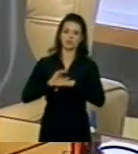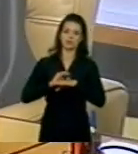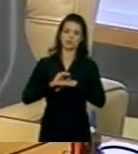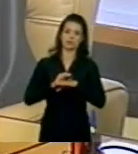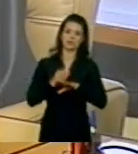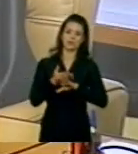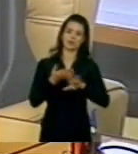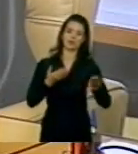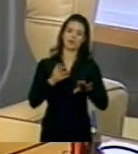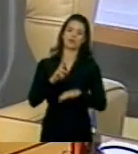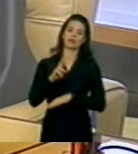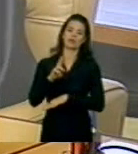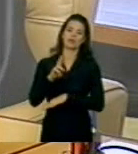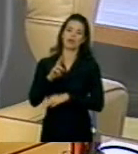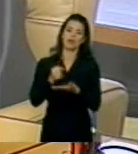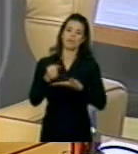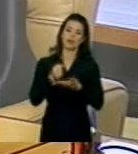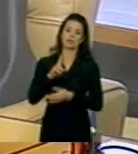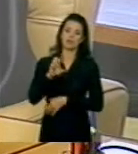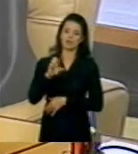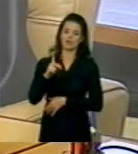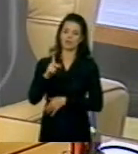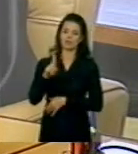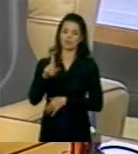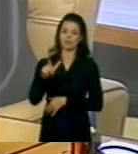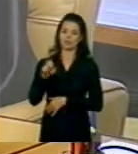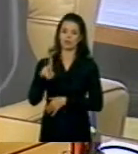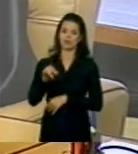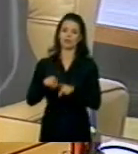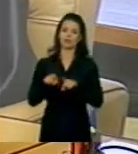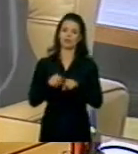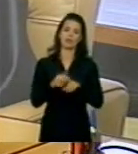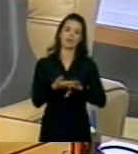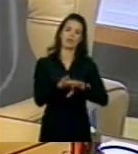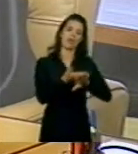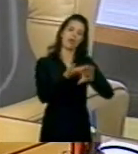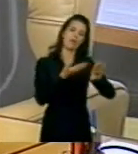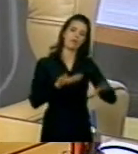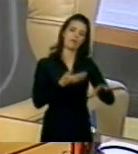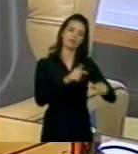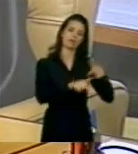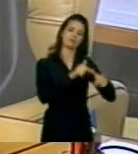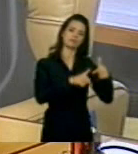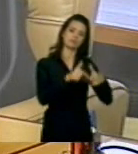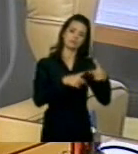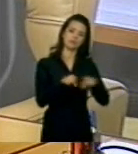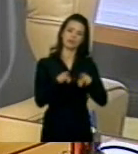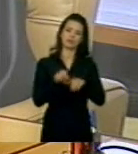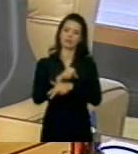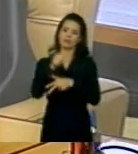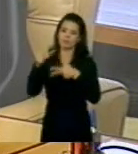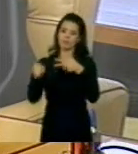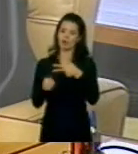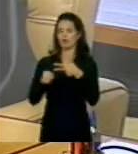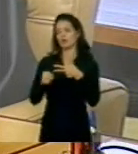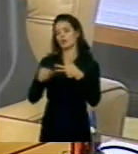princípio republicano e o próprio princípio da inafastabilidade da jurisdição, bem como da independência do Poder